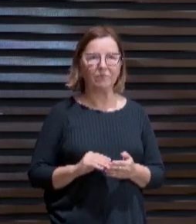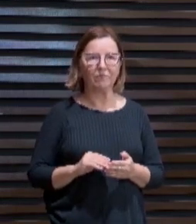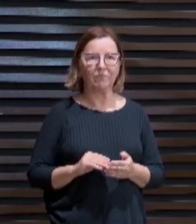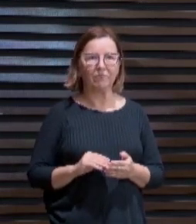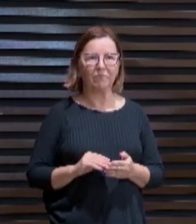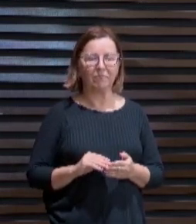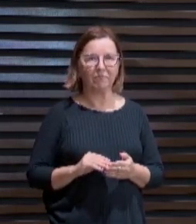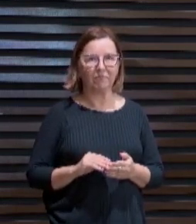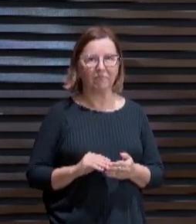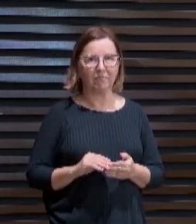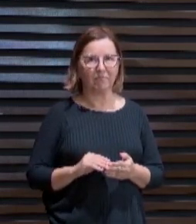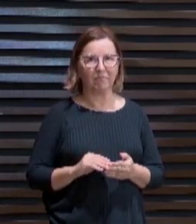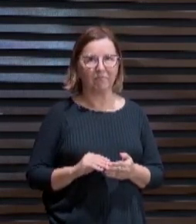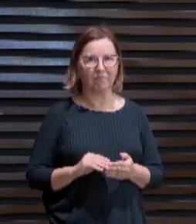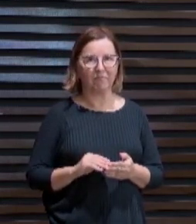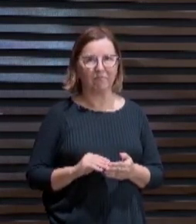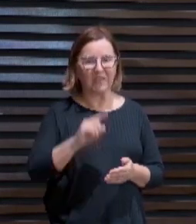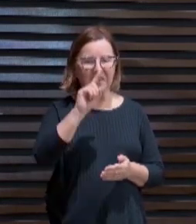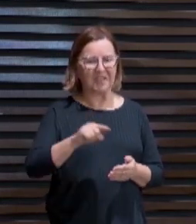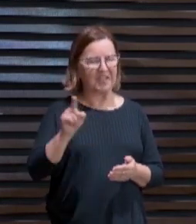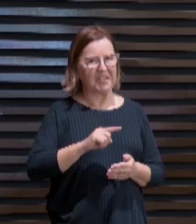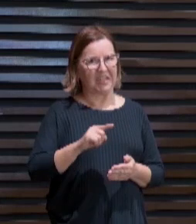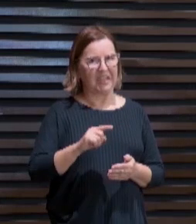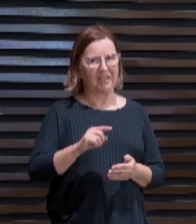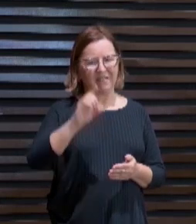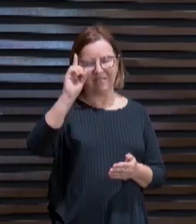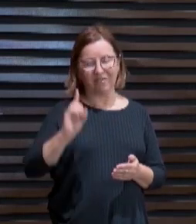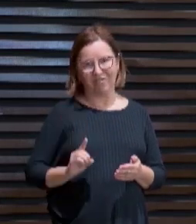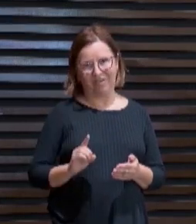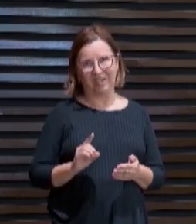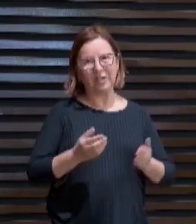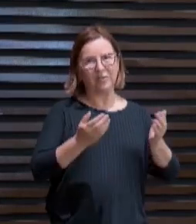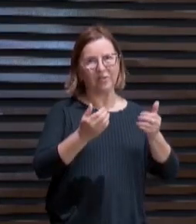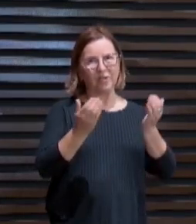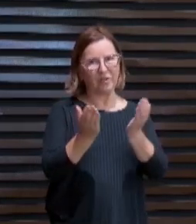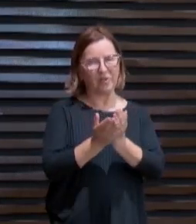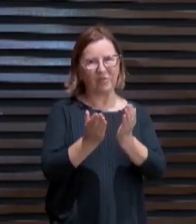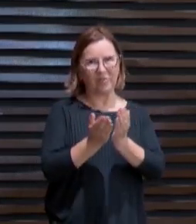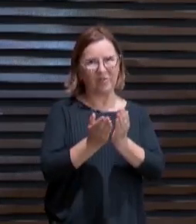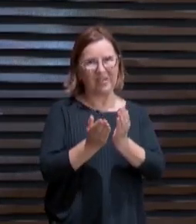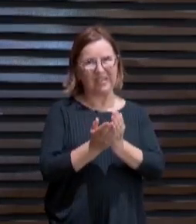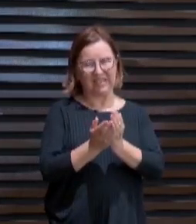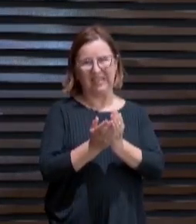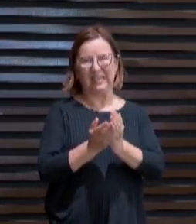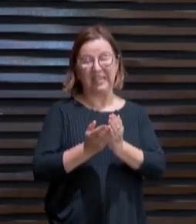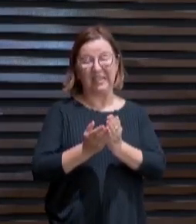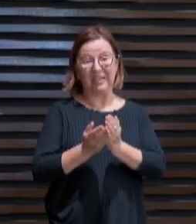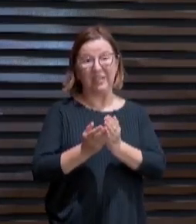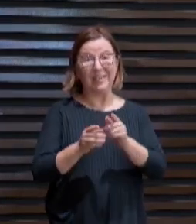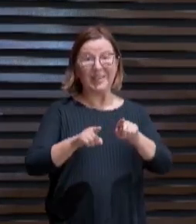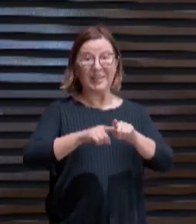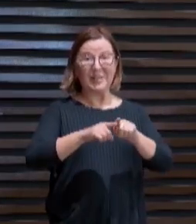de tentar reprimir o crescimento da igreja. No entanto, para Jesus, essa fidelidade era sinal de